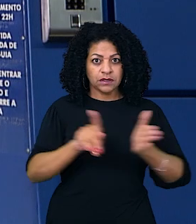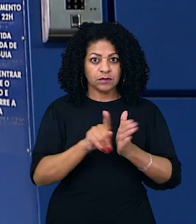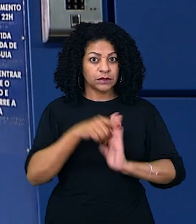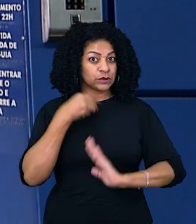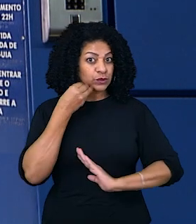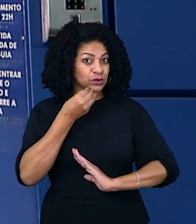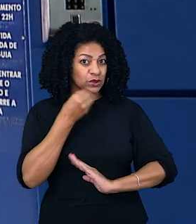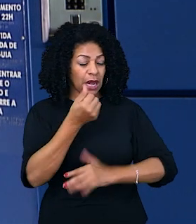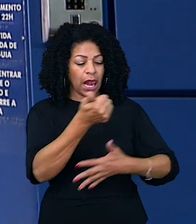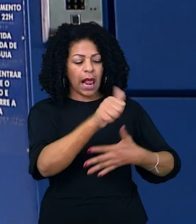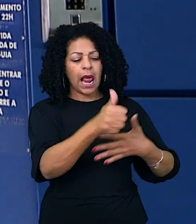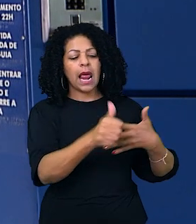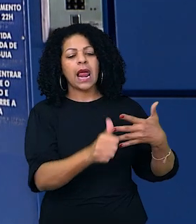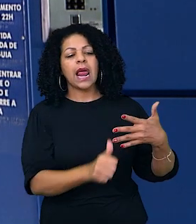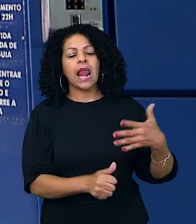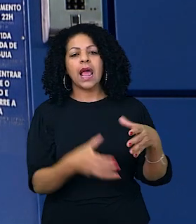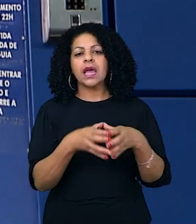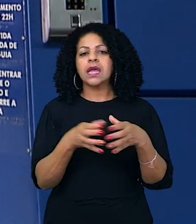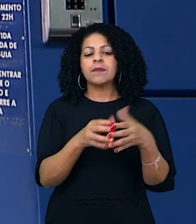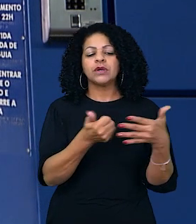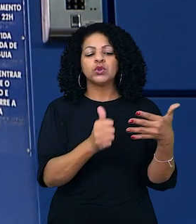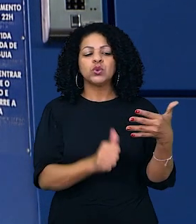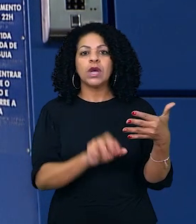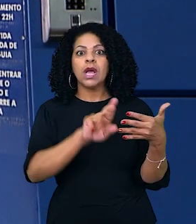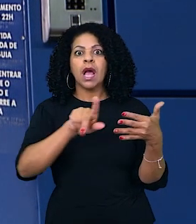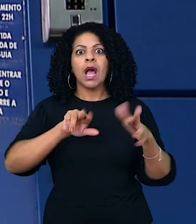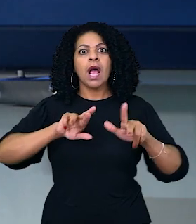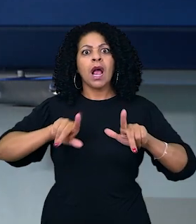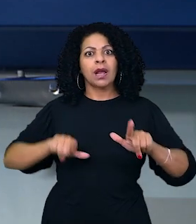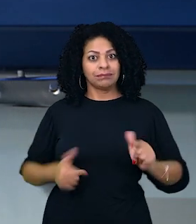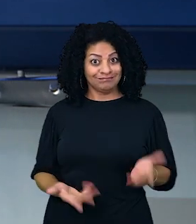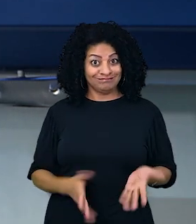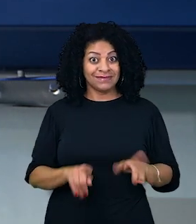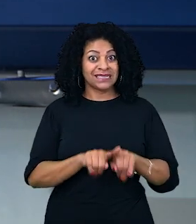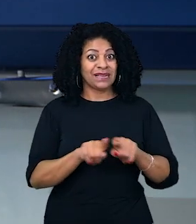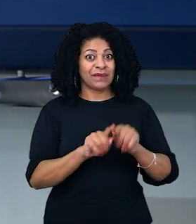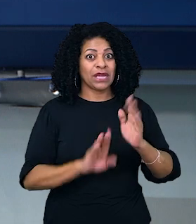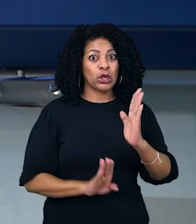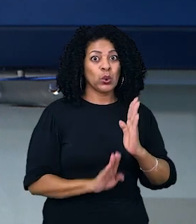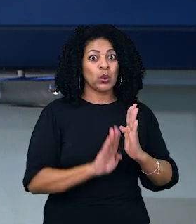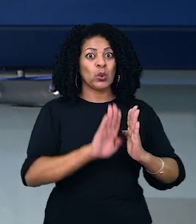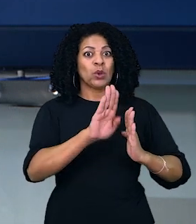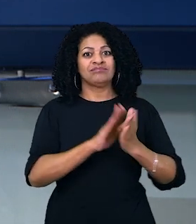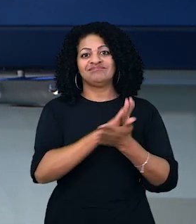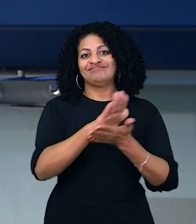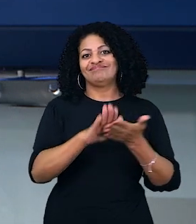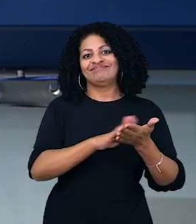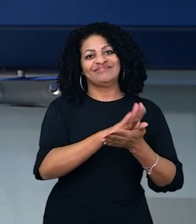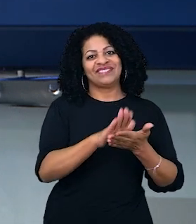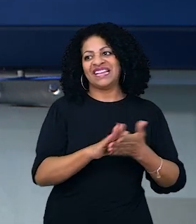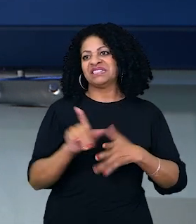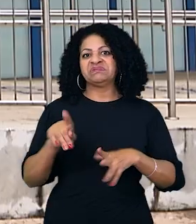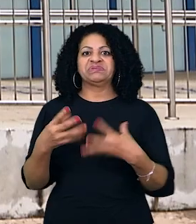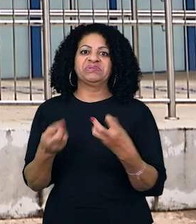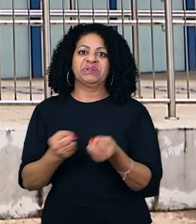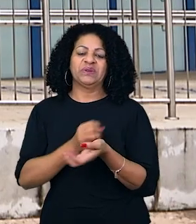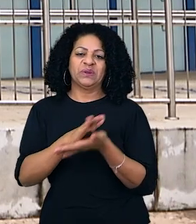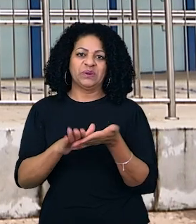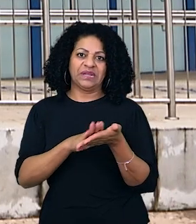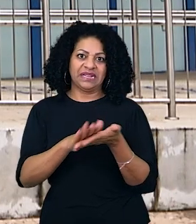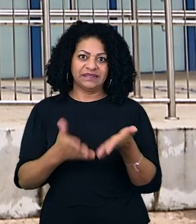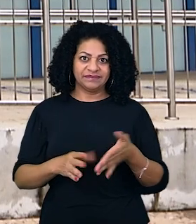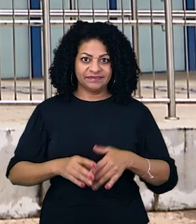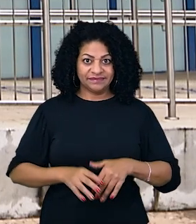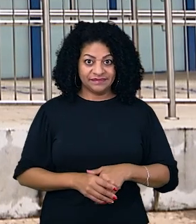disse ter sido avaliado por 2 equipes diferentes e que não alcançou a pontuação mínima exigida para se manter